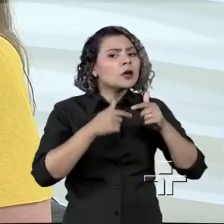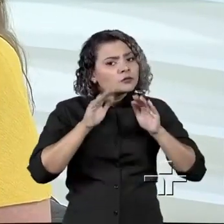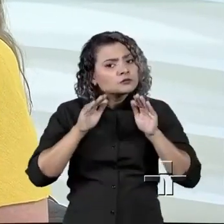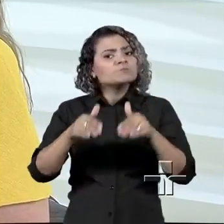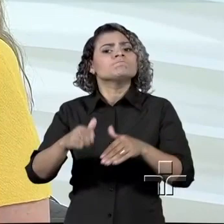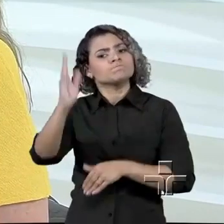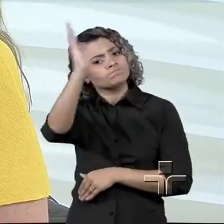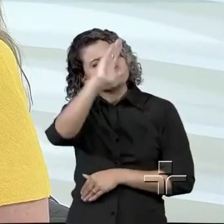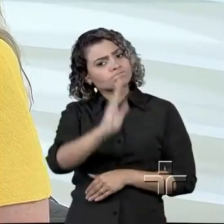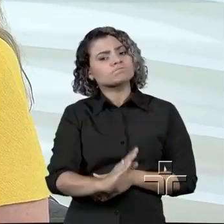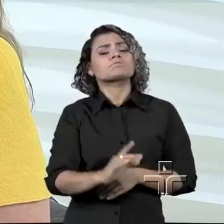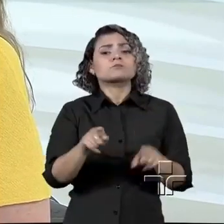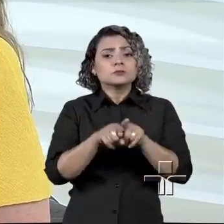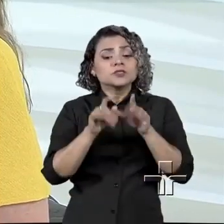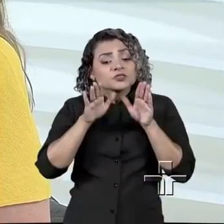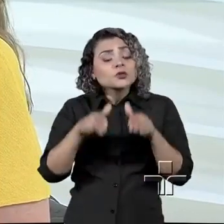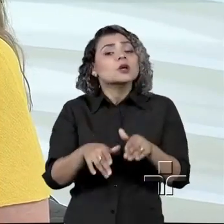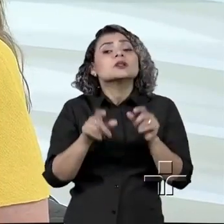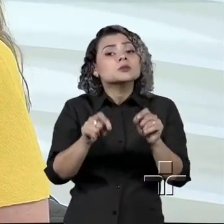de determinadas